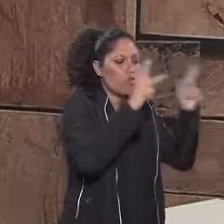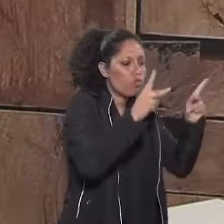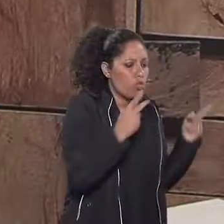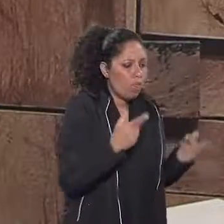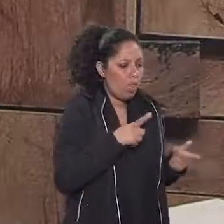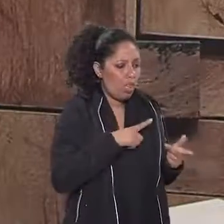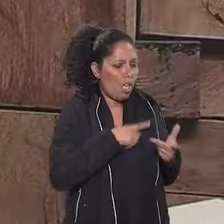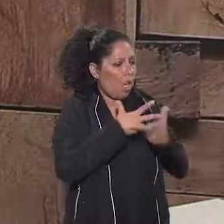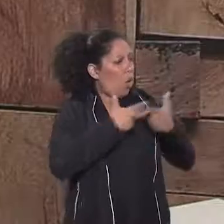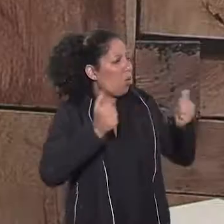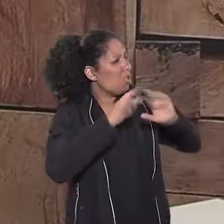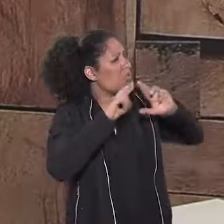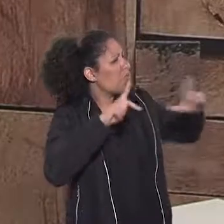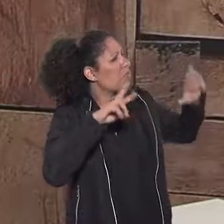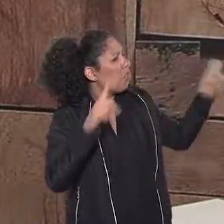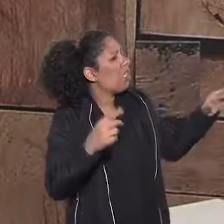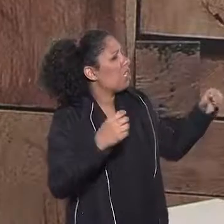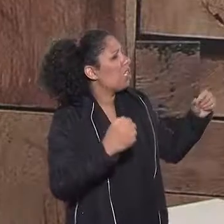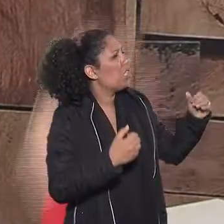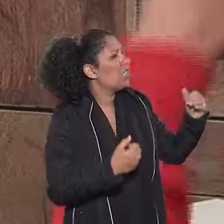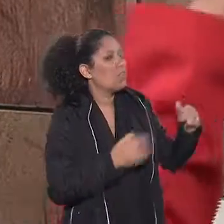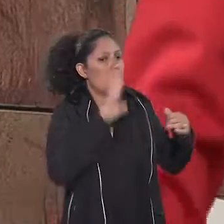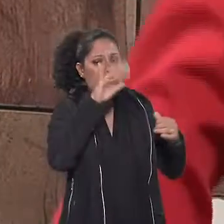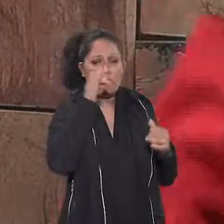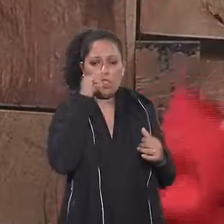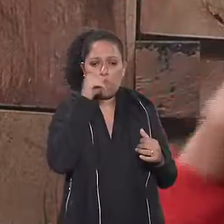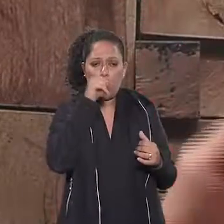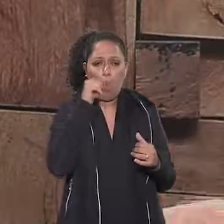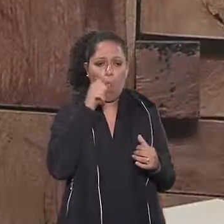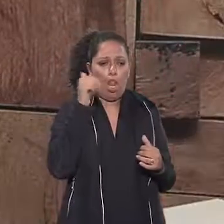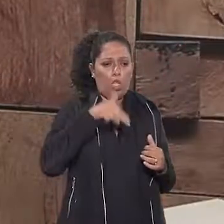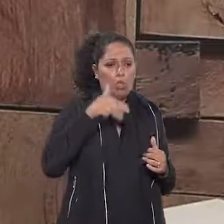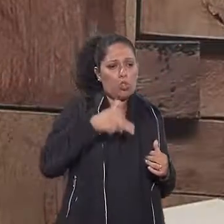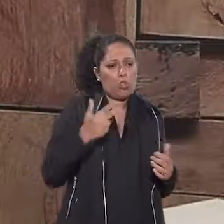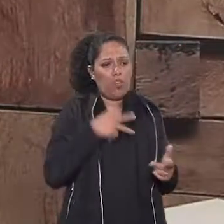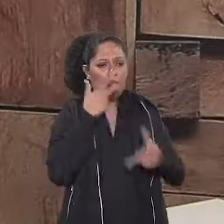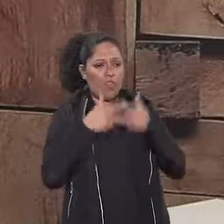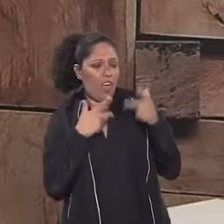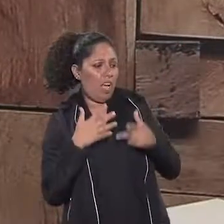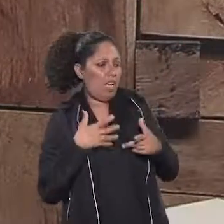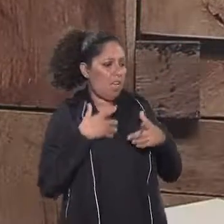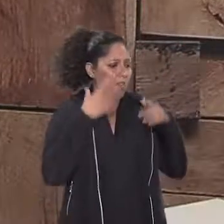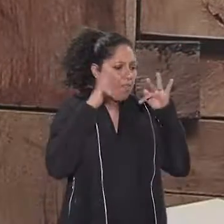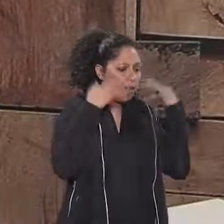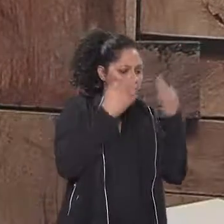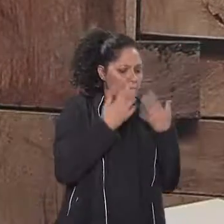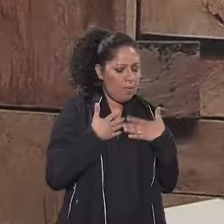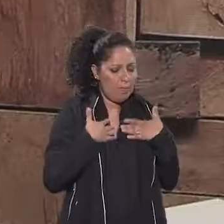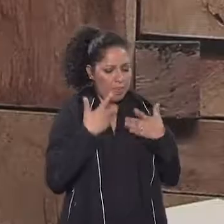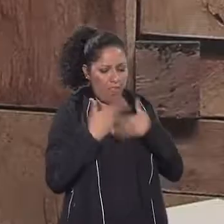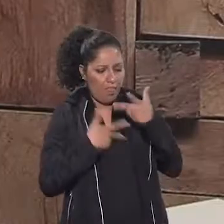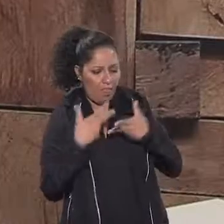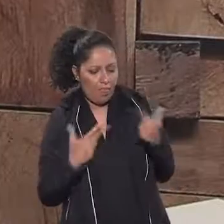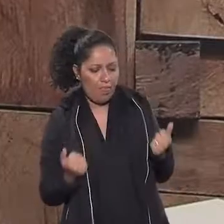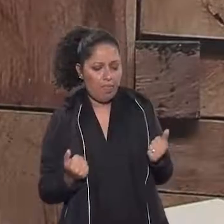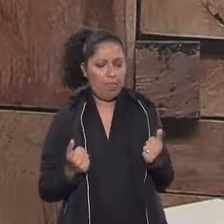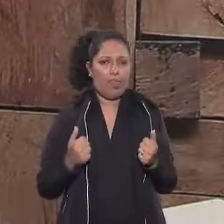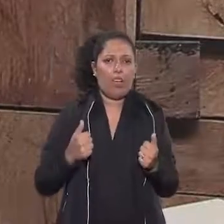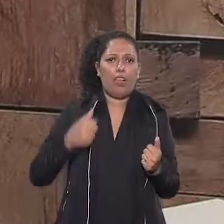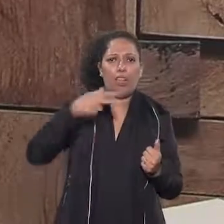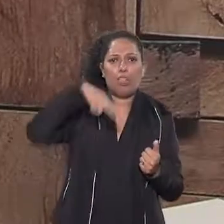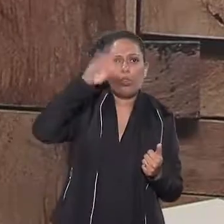monte de fast food, um monte de propaganda, mas aí tem as nutricionistas que falam isso, os chefs falam aqui, mas a minha família que tem